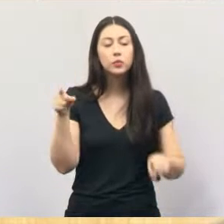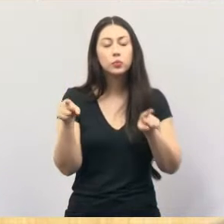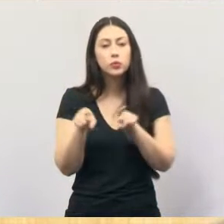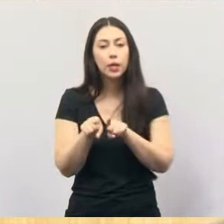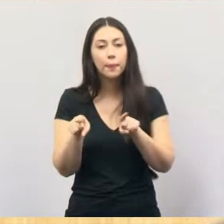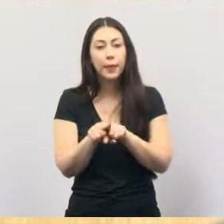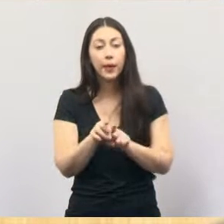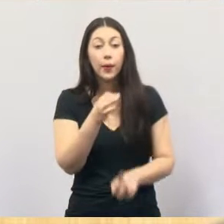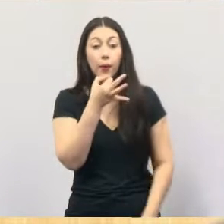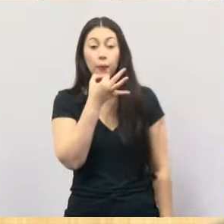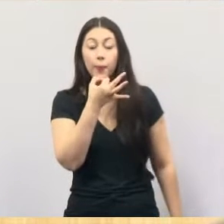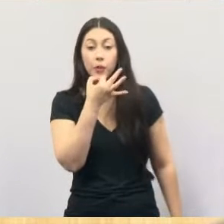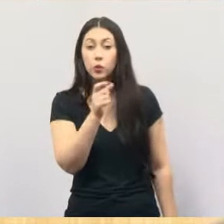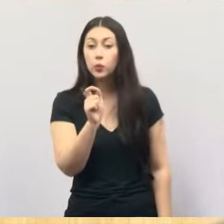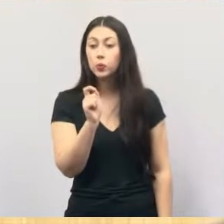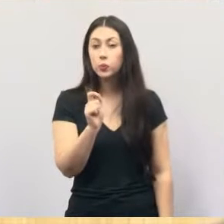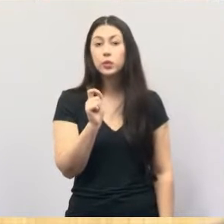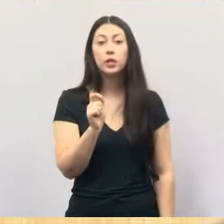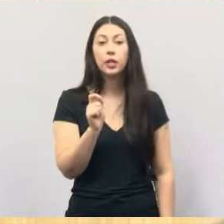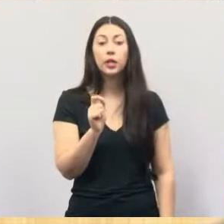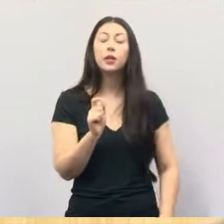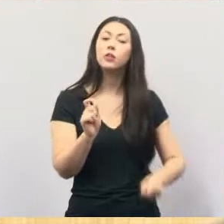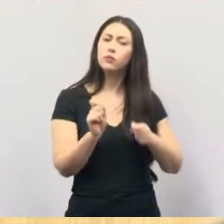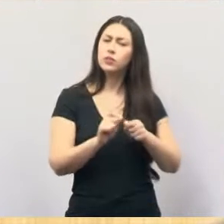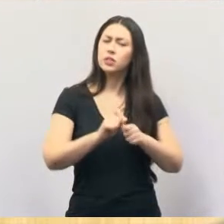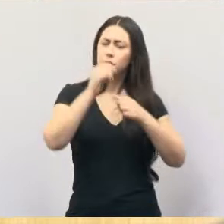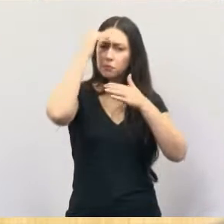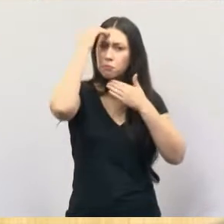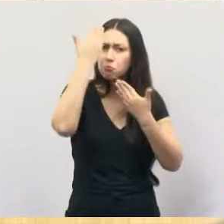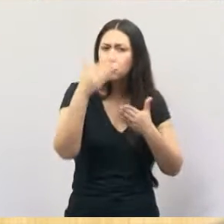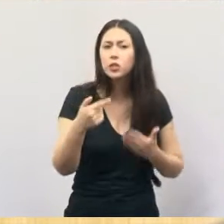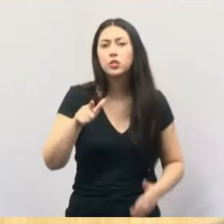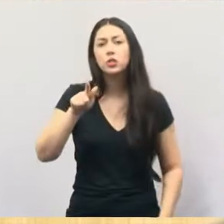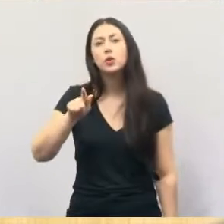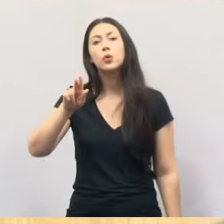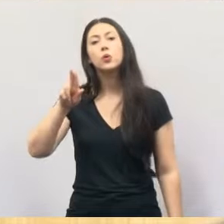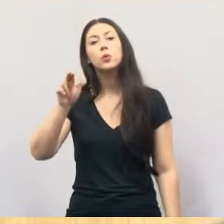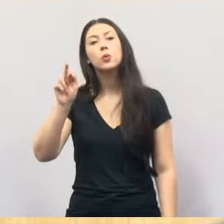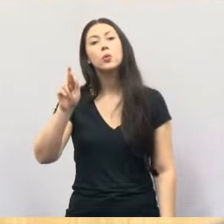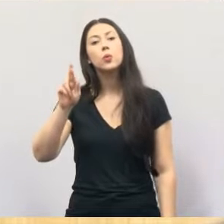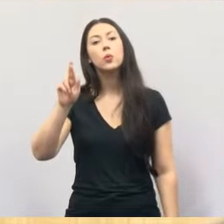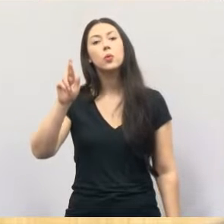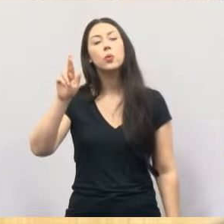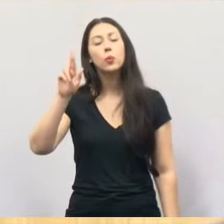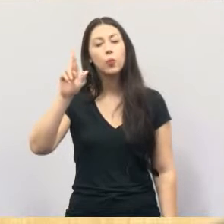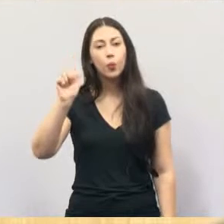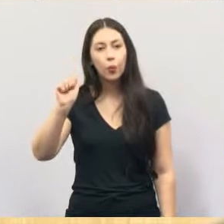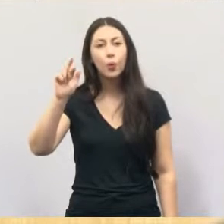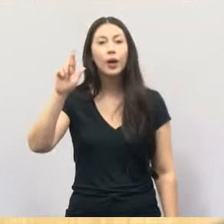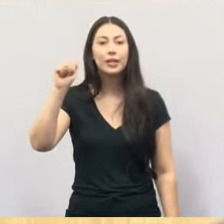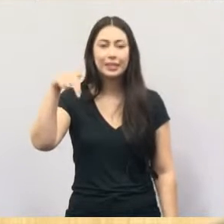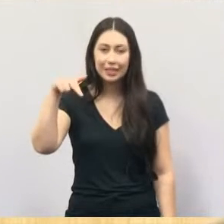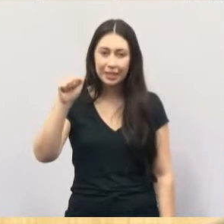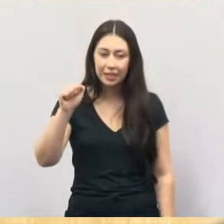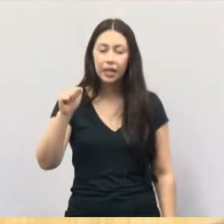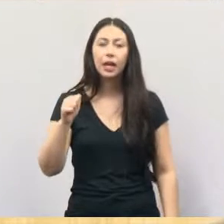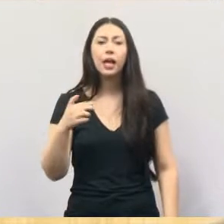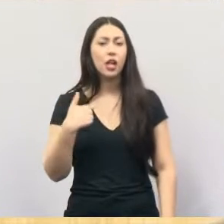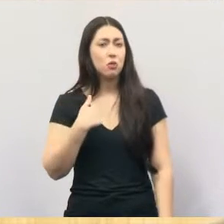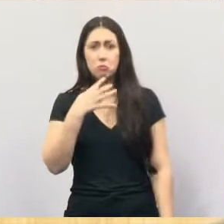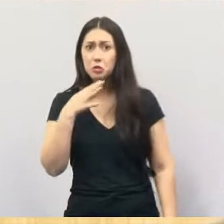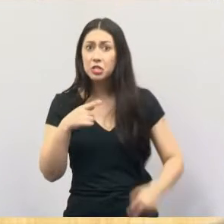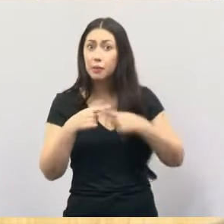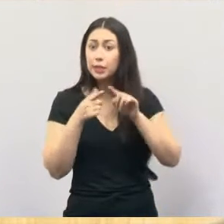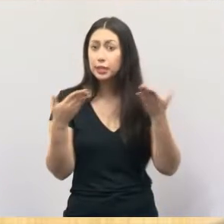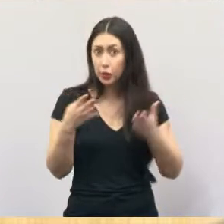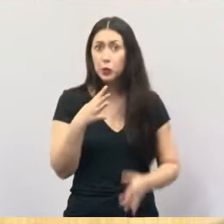que sugeriu que fosse feito essa homenagem ao Guaraná Ramos, que eu não conhecia, mas depois eu vim a conhecer todo o seu trabalho